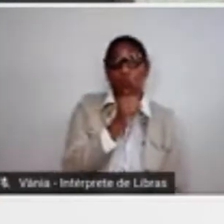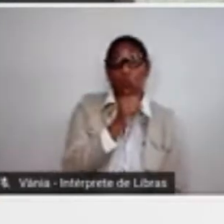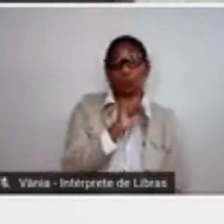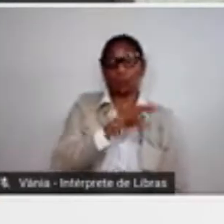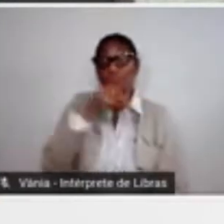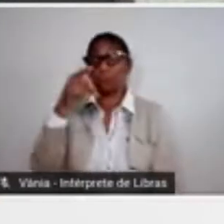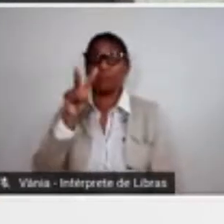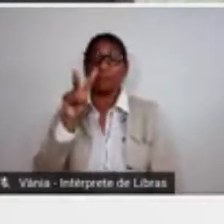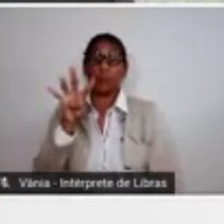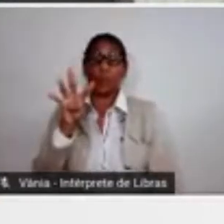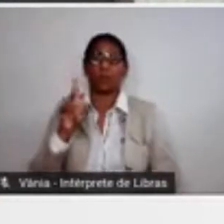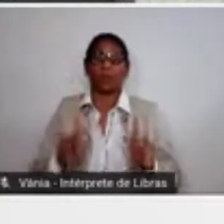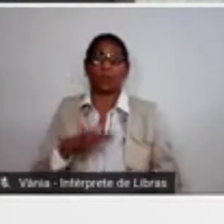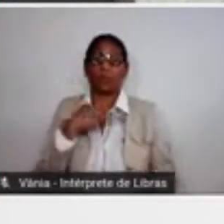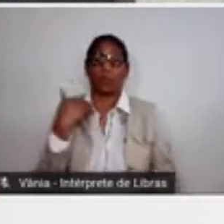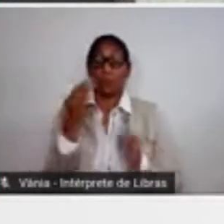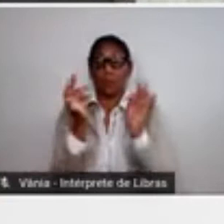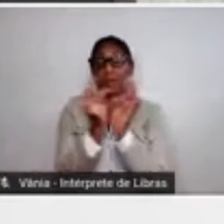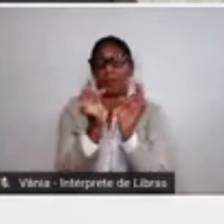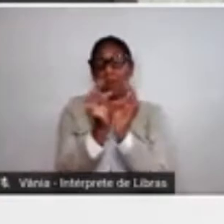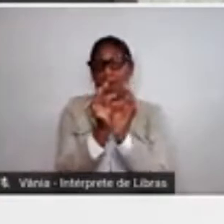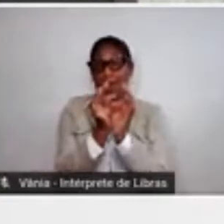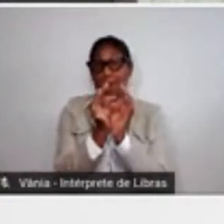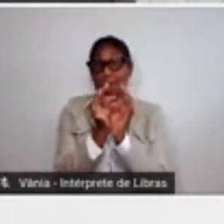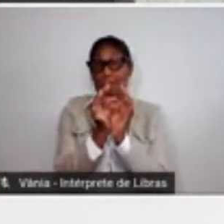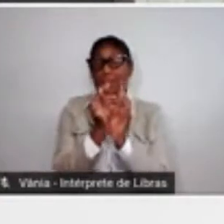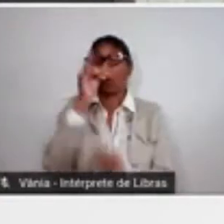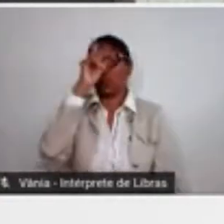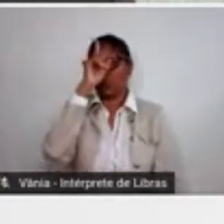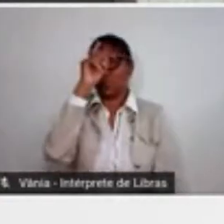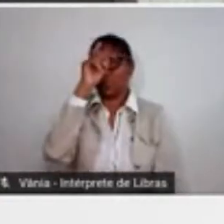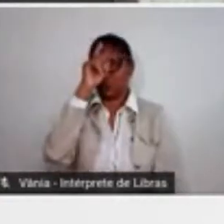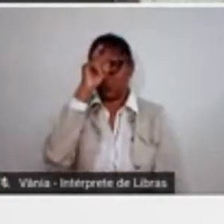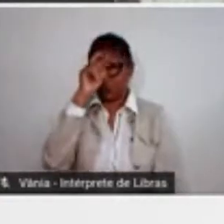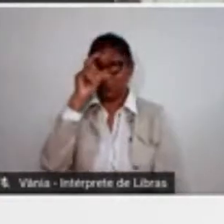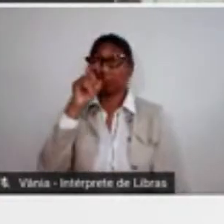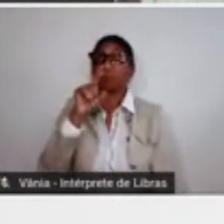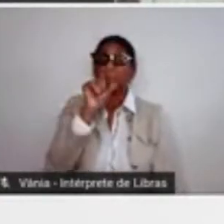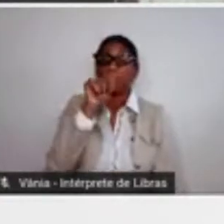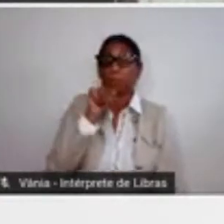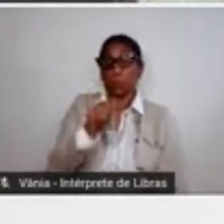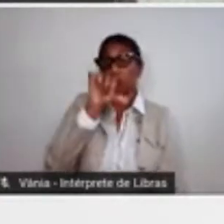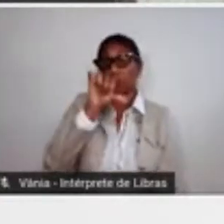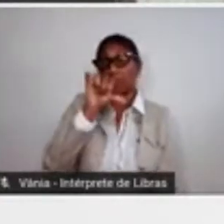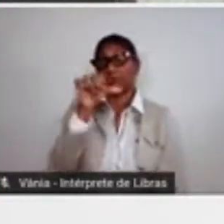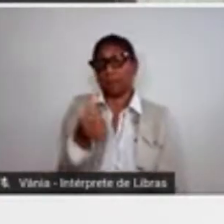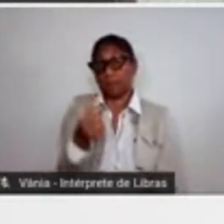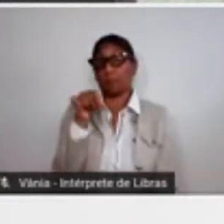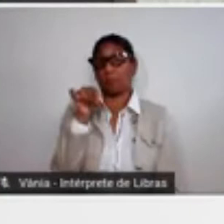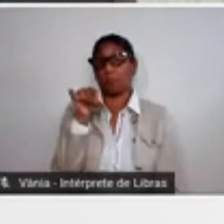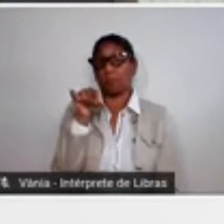na região de Taquara. As hospitalizações, proporcionalmente à população, saíram de 10,96 para 14